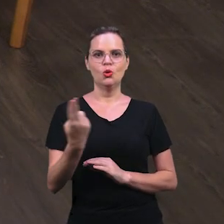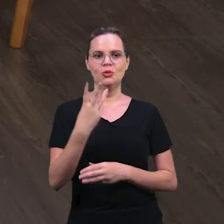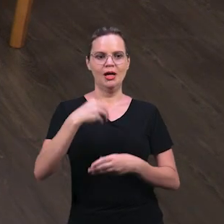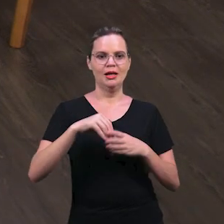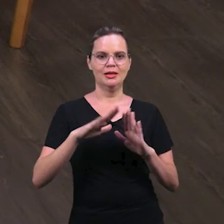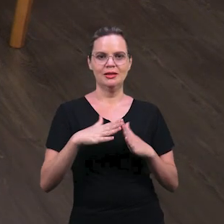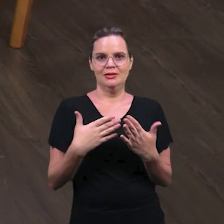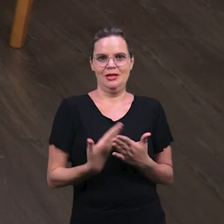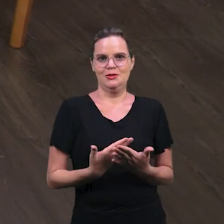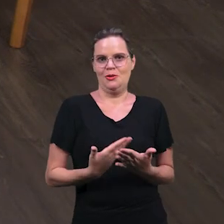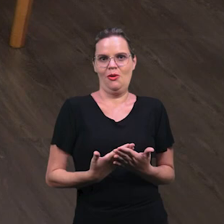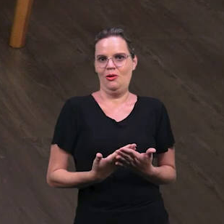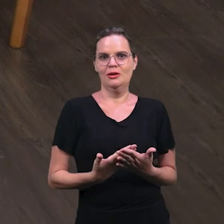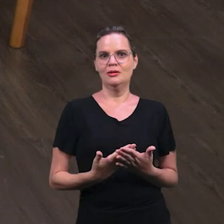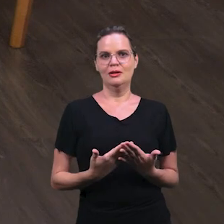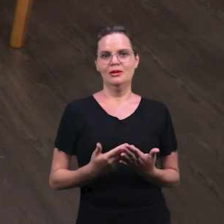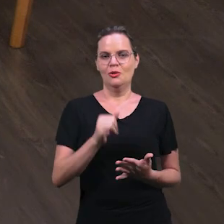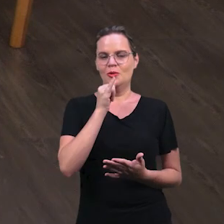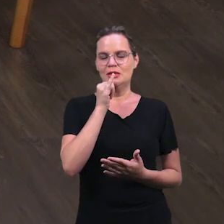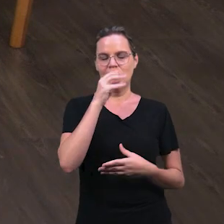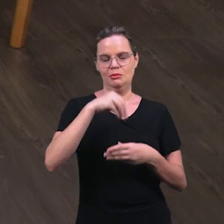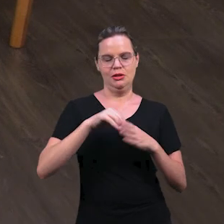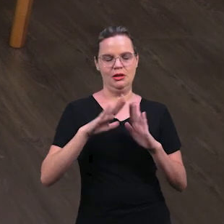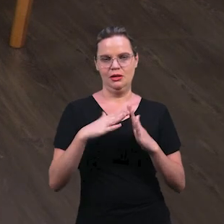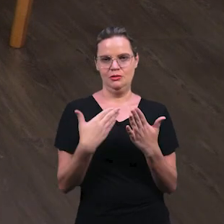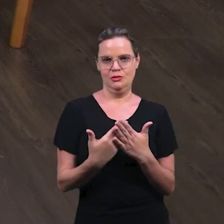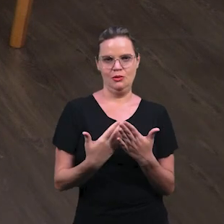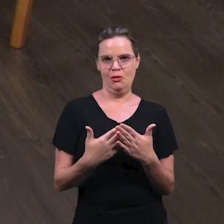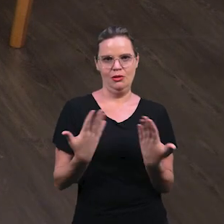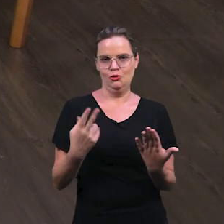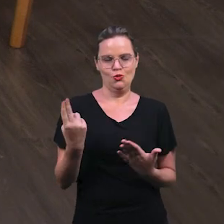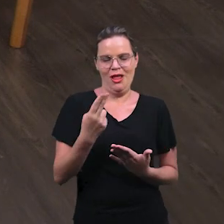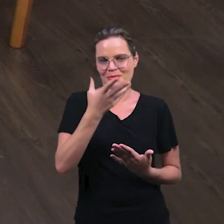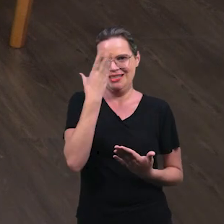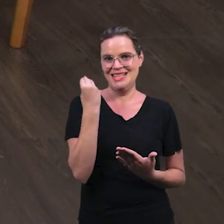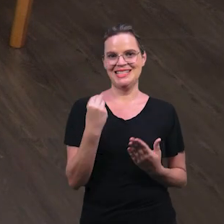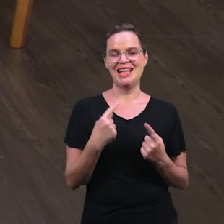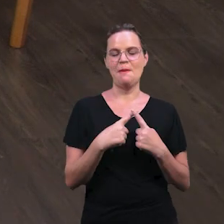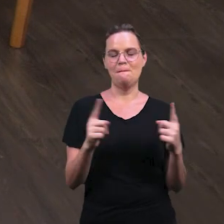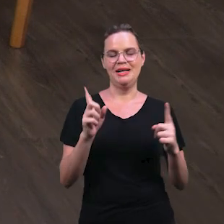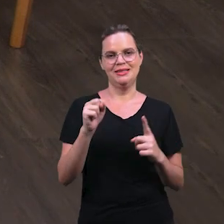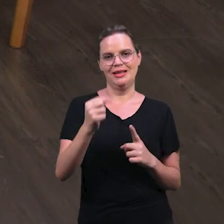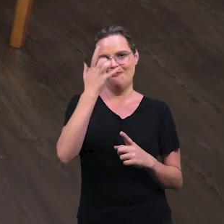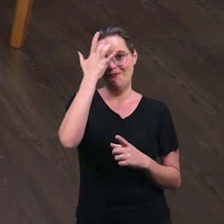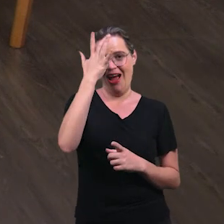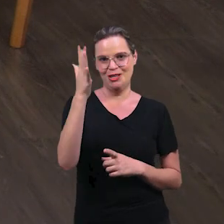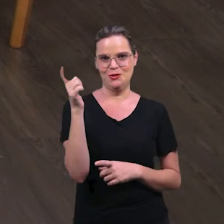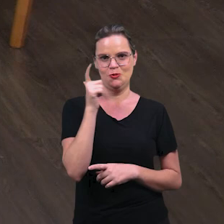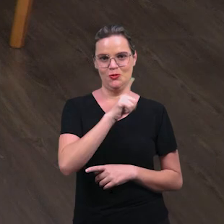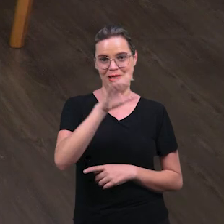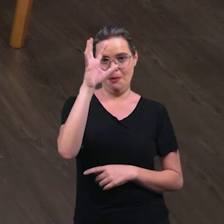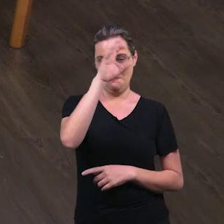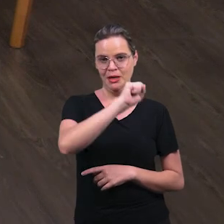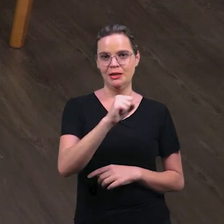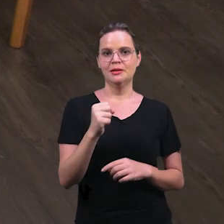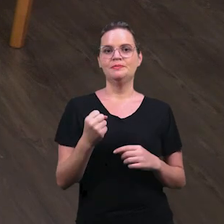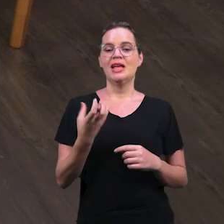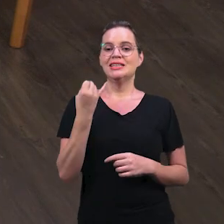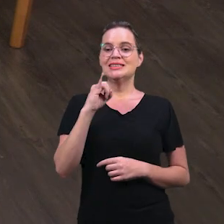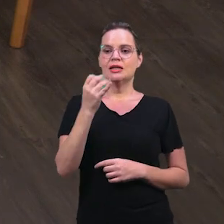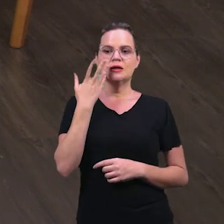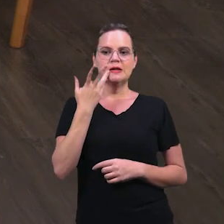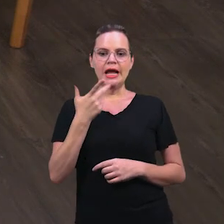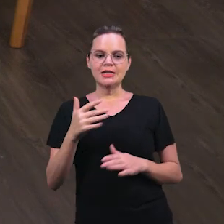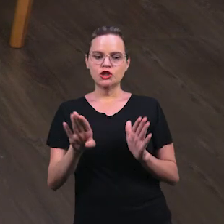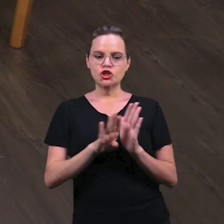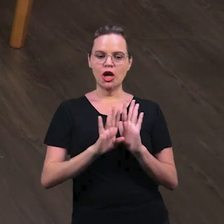para a escola. Do nosso trabalho. Não tem jeito. Então, assim, um exemplo bem fácil para mim, né, clássico, né? As crianças chegam